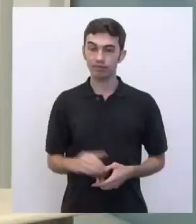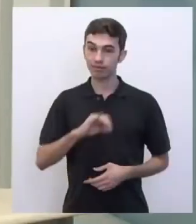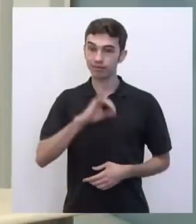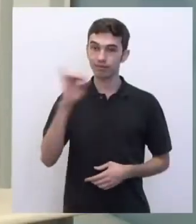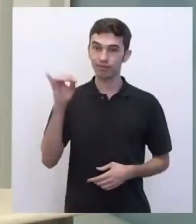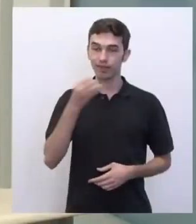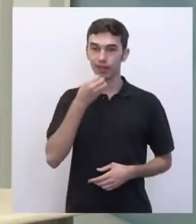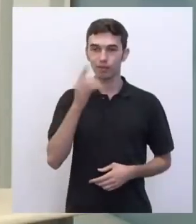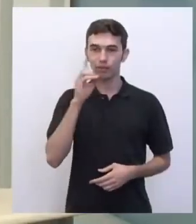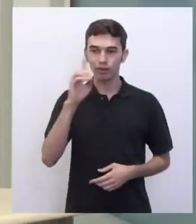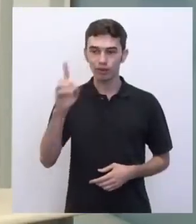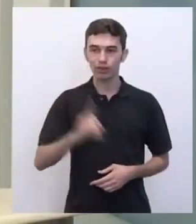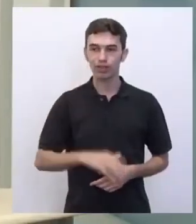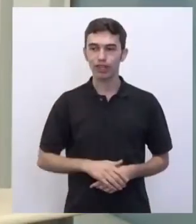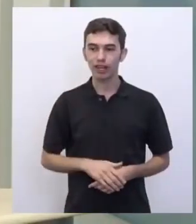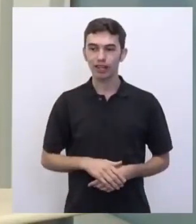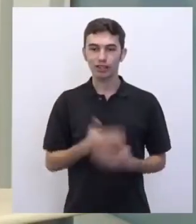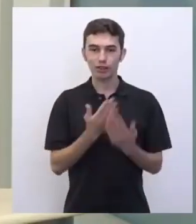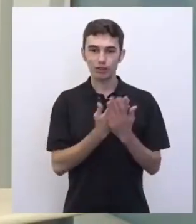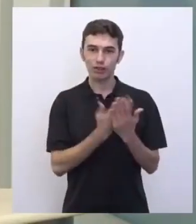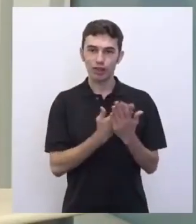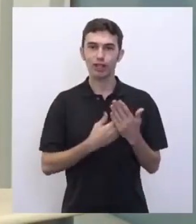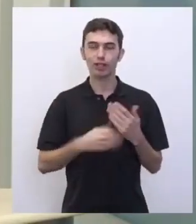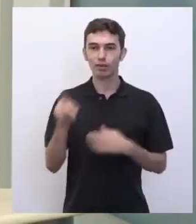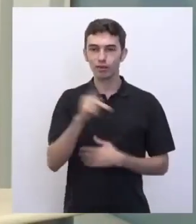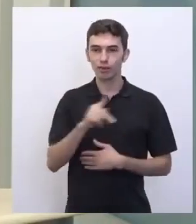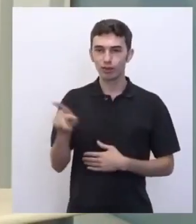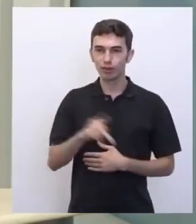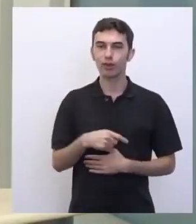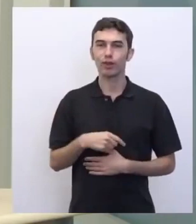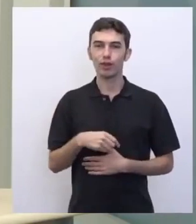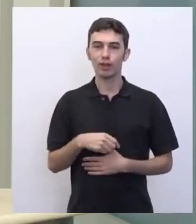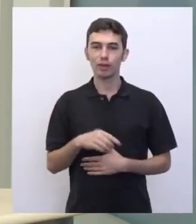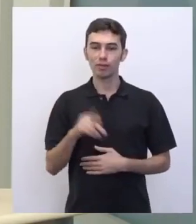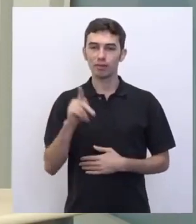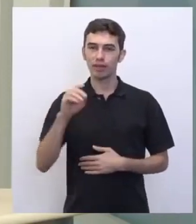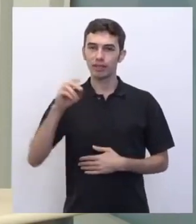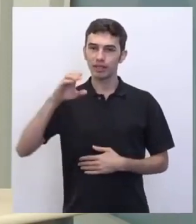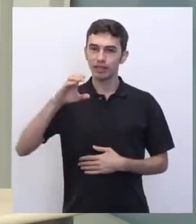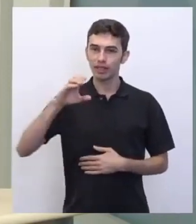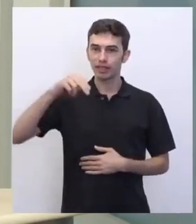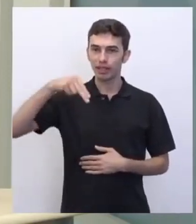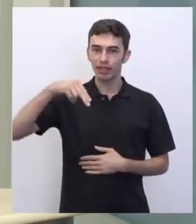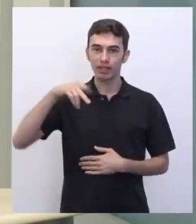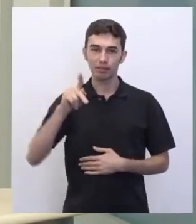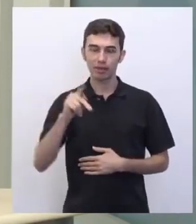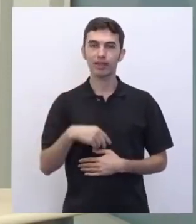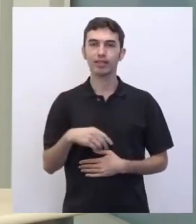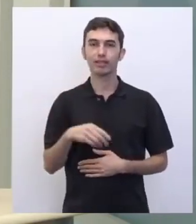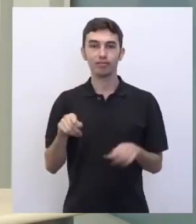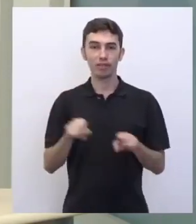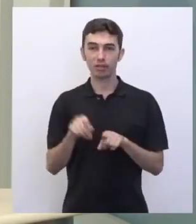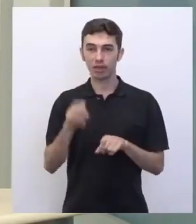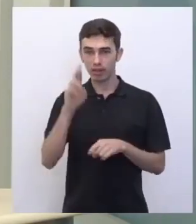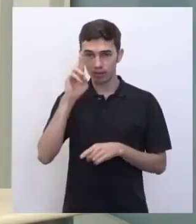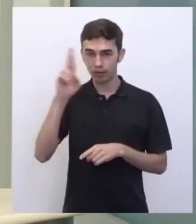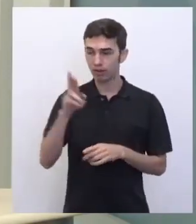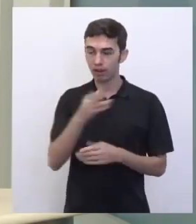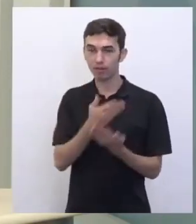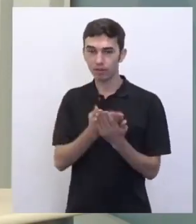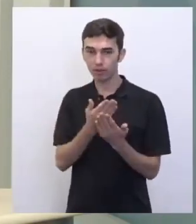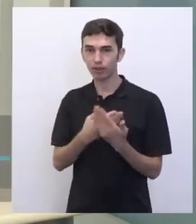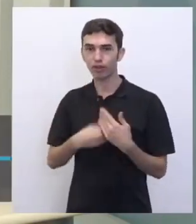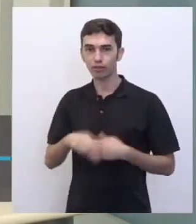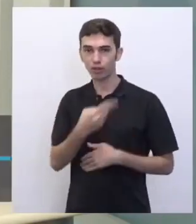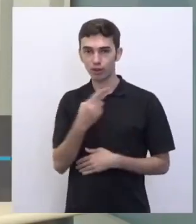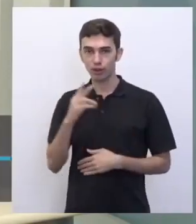Olá, muito bom dia, estudantes, professores, PCNPs, responsáveis pelos nossos estudantes. Meu